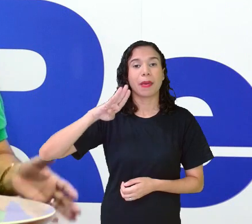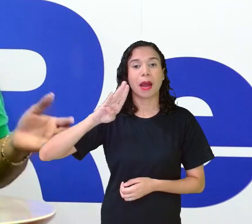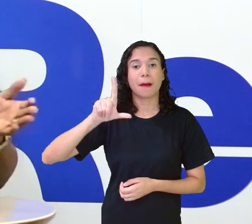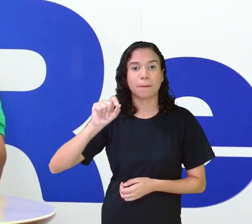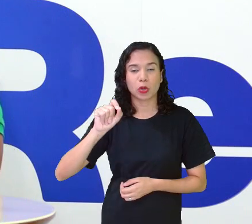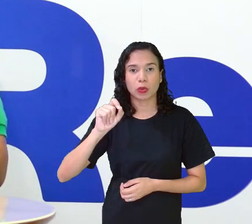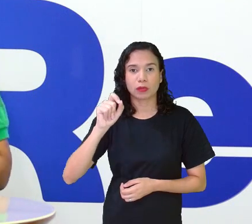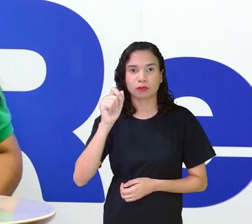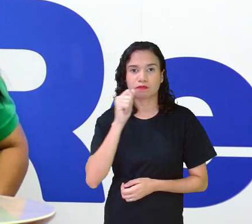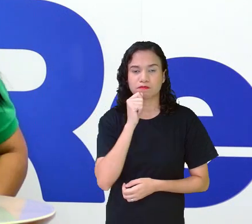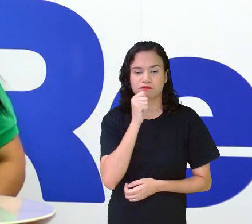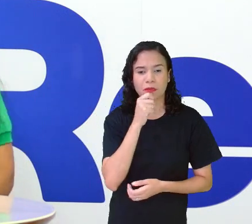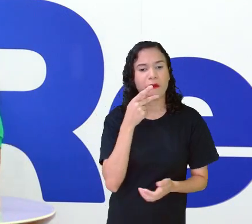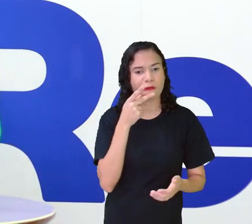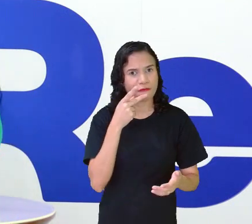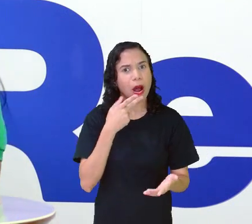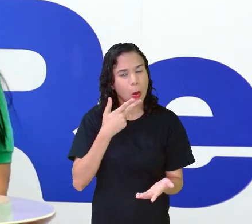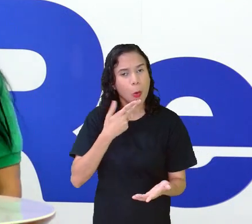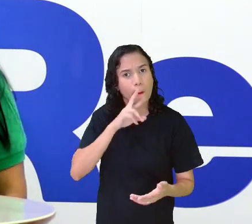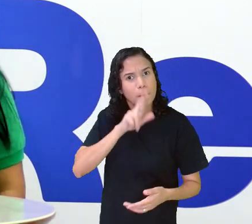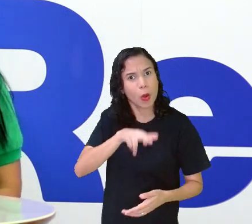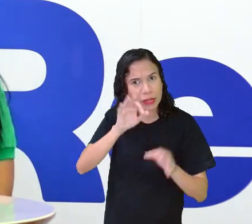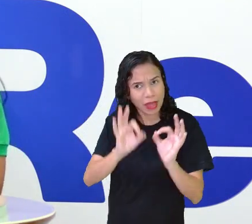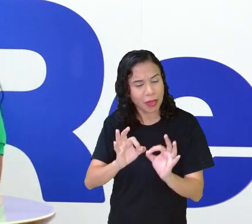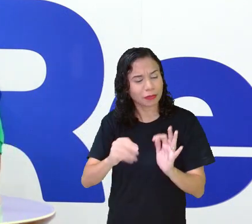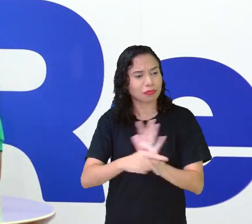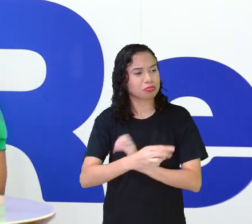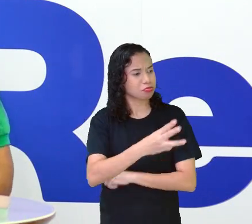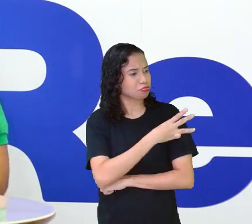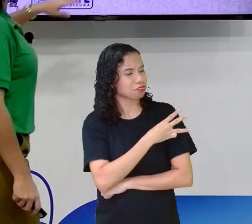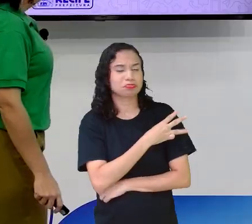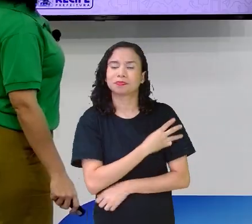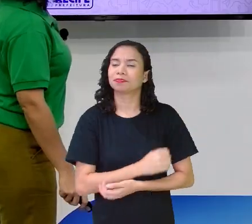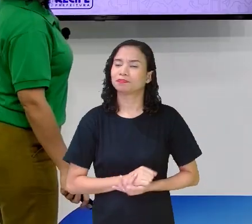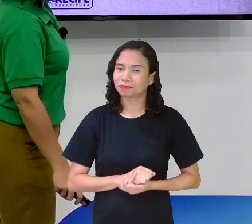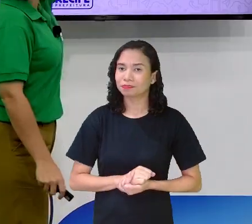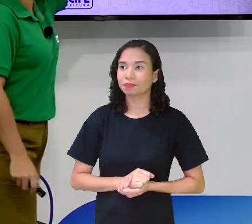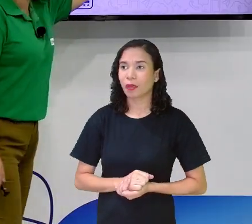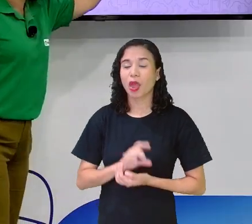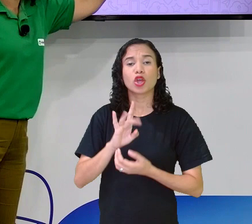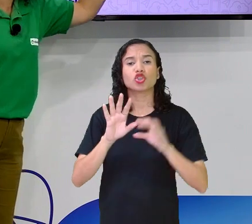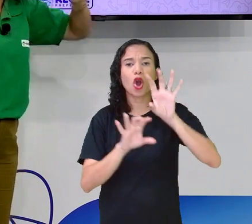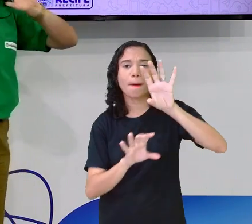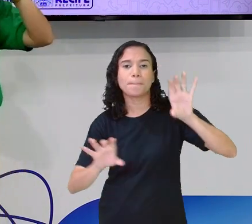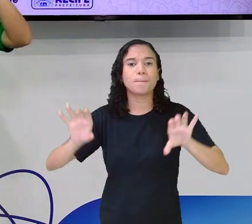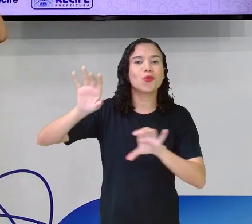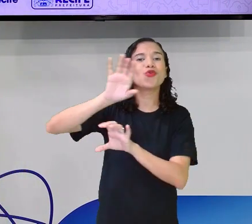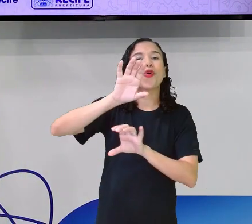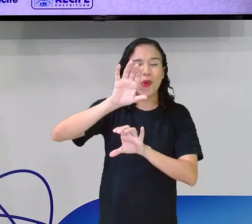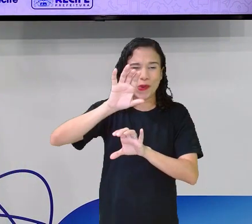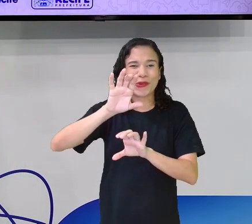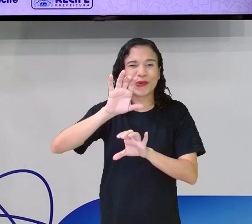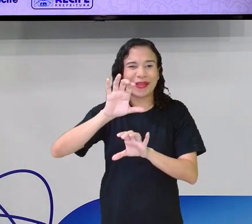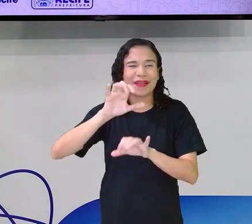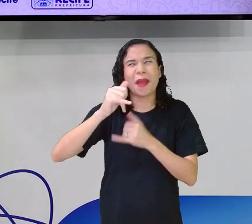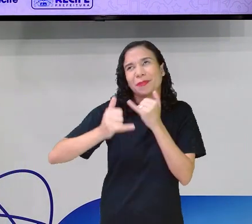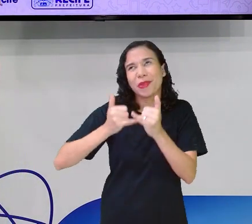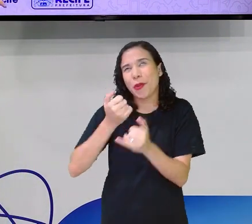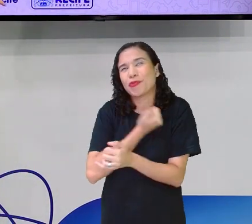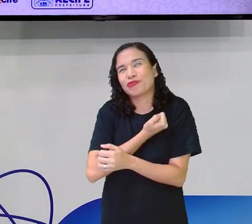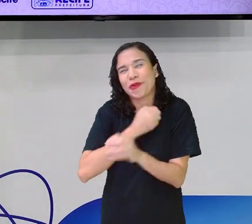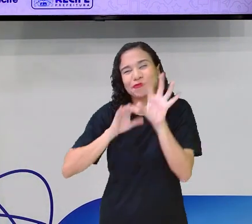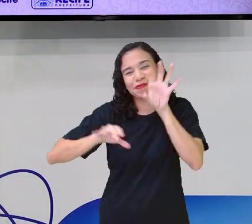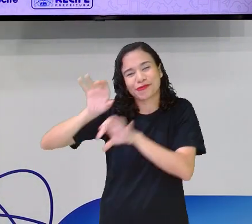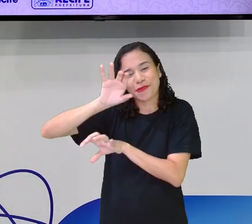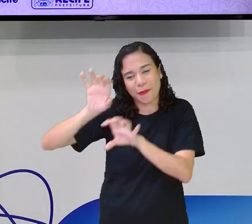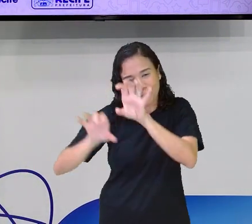Pablo bateu no peito e marcou o gol. Olha Terceiro aí, ano. Terceiro ano. Eu só inverti um pouco, só mudei, só brinquei com os números